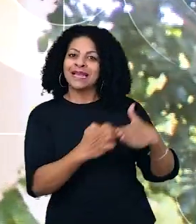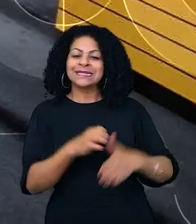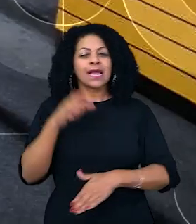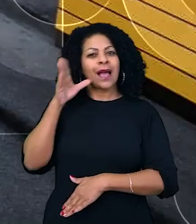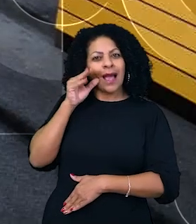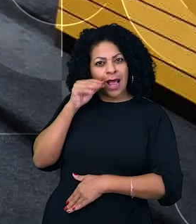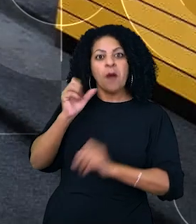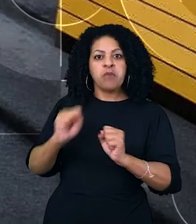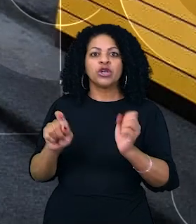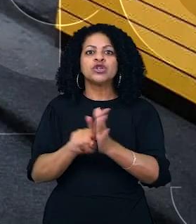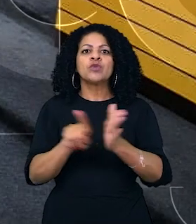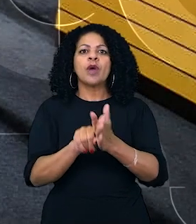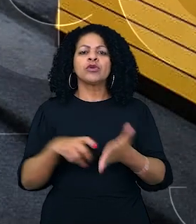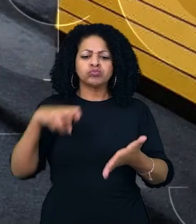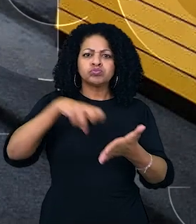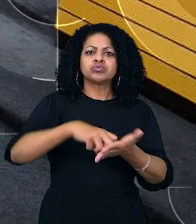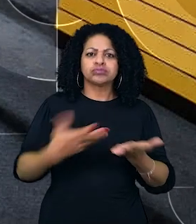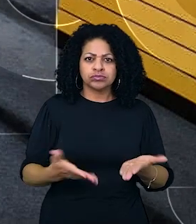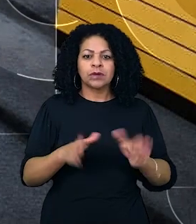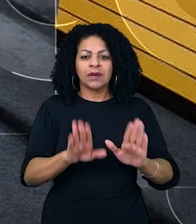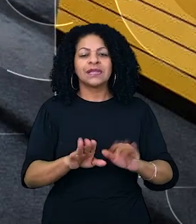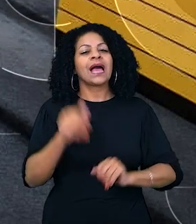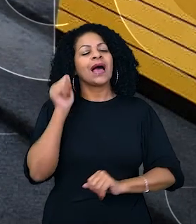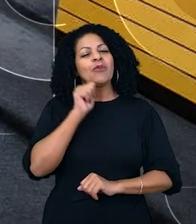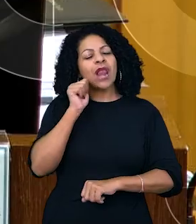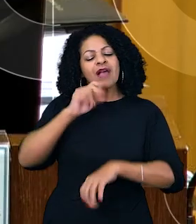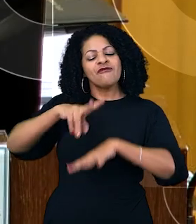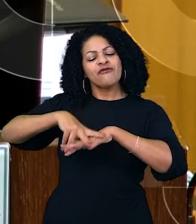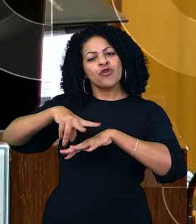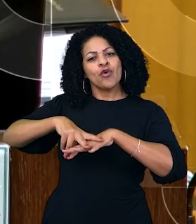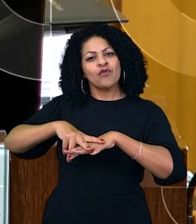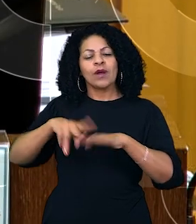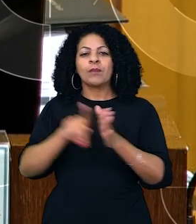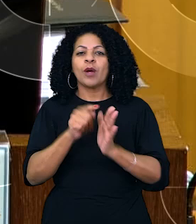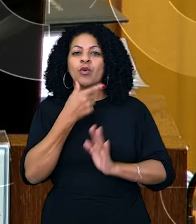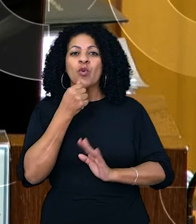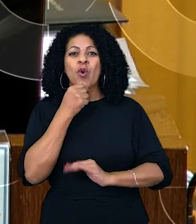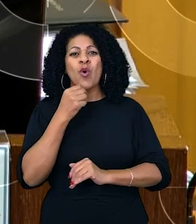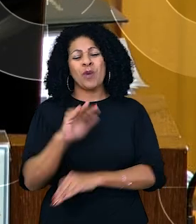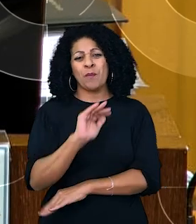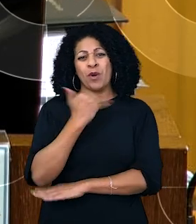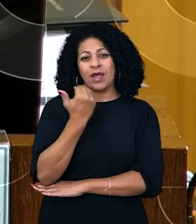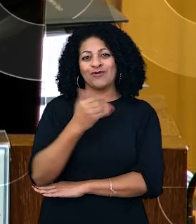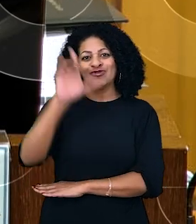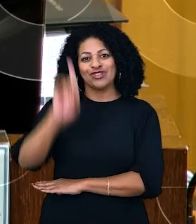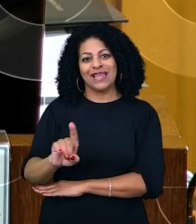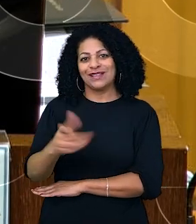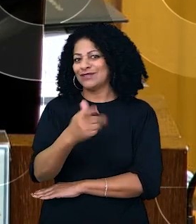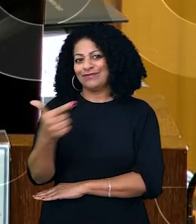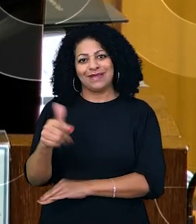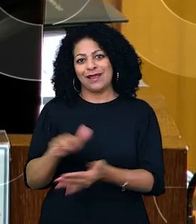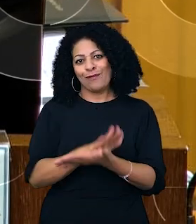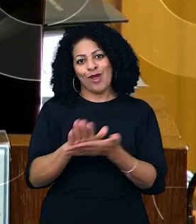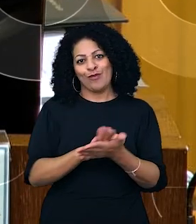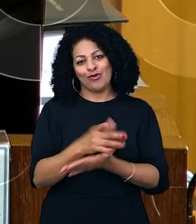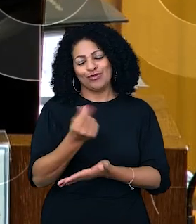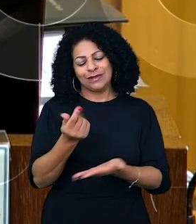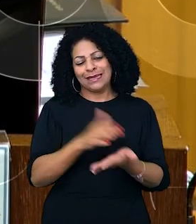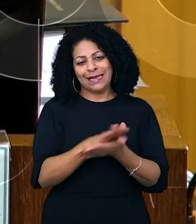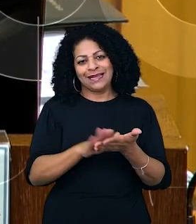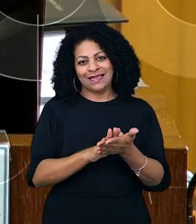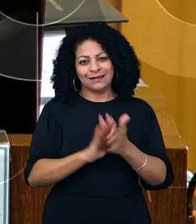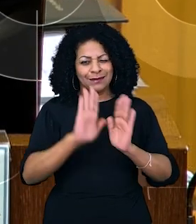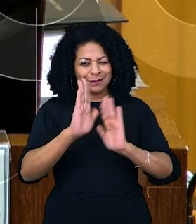punições. A primeira turma do TST entendeu que a viúva de um operador de motosserra não tem direito à indenização pela morte do